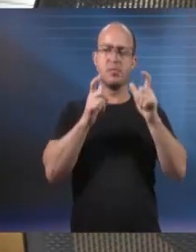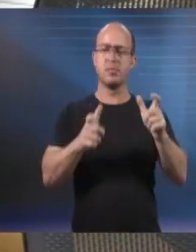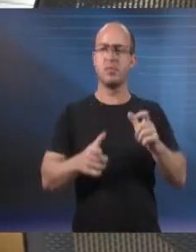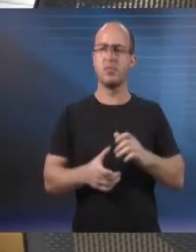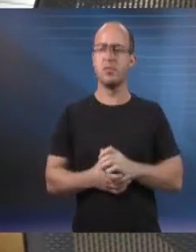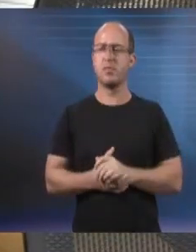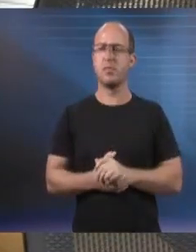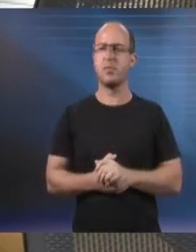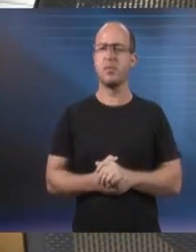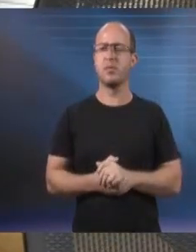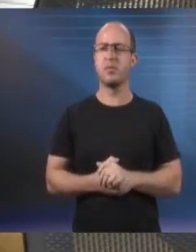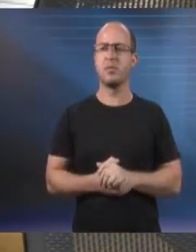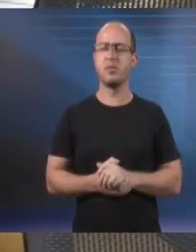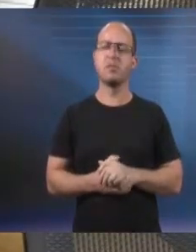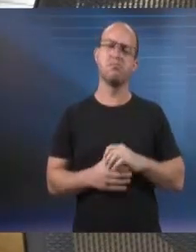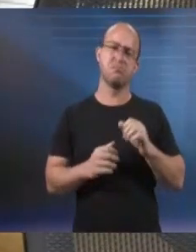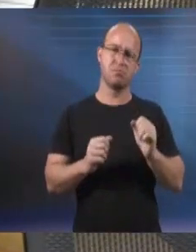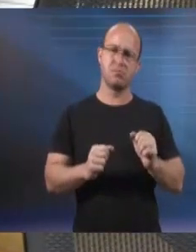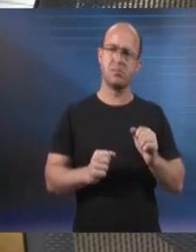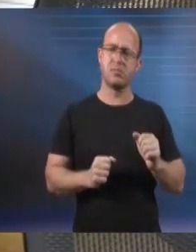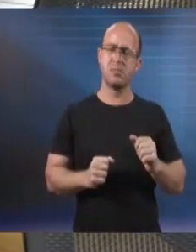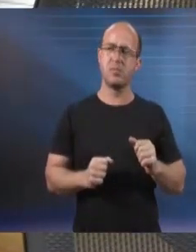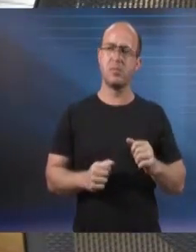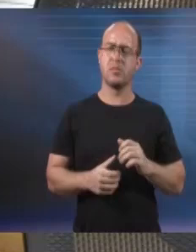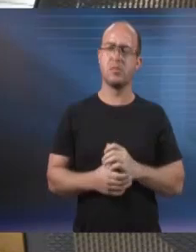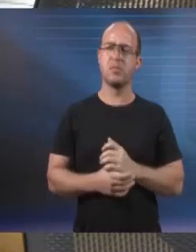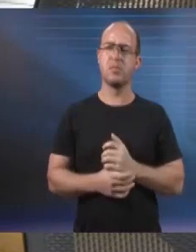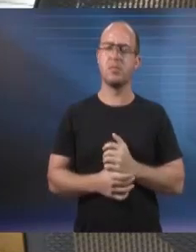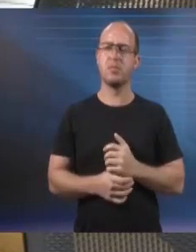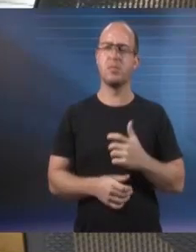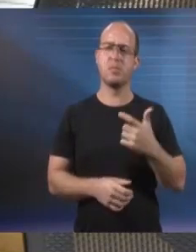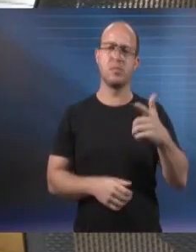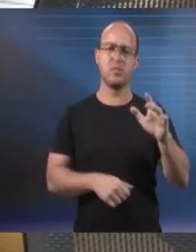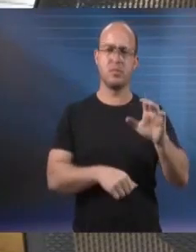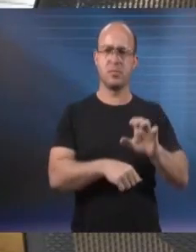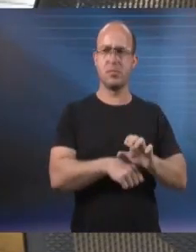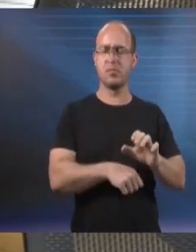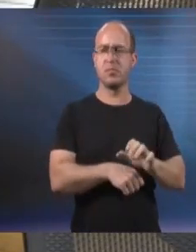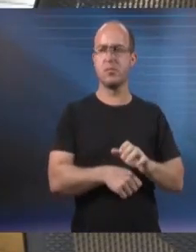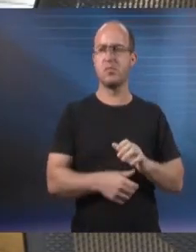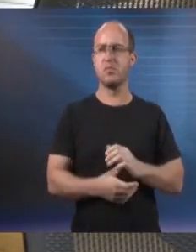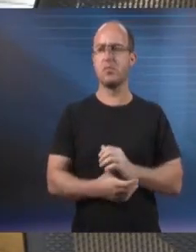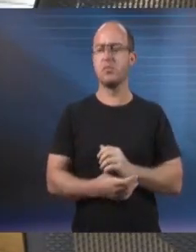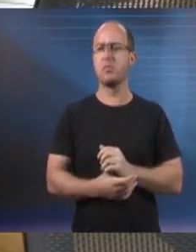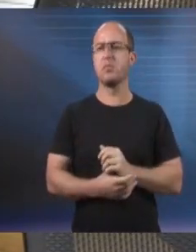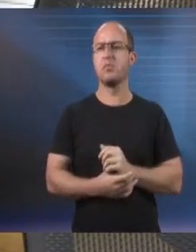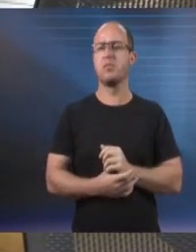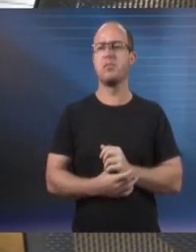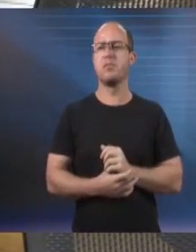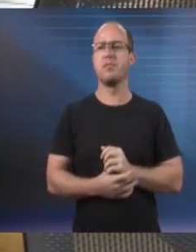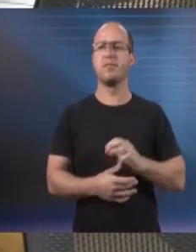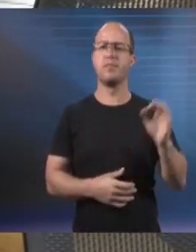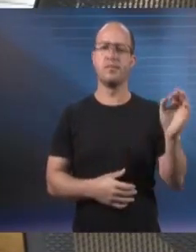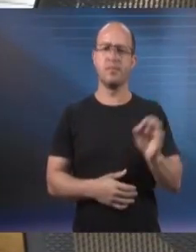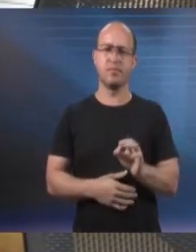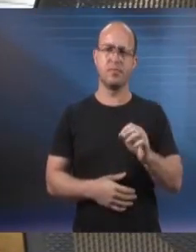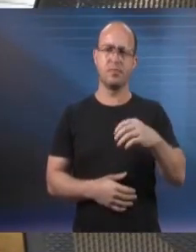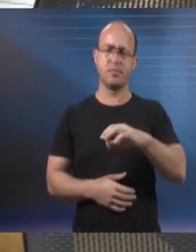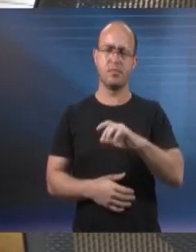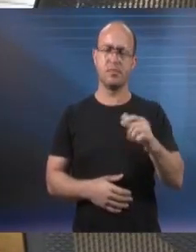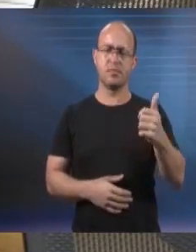e teria possibilidade de concorrer com os outros estados, mantendo a alíquota modal